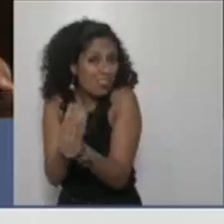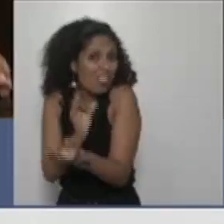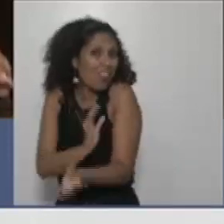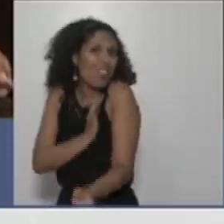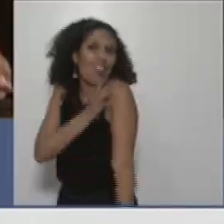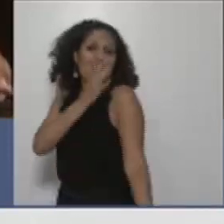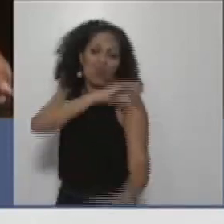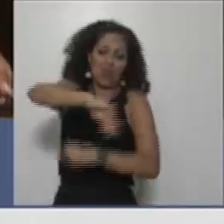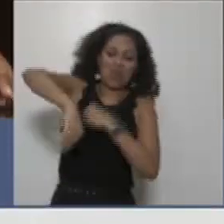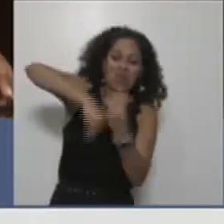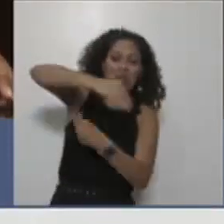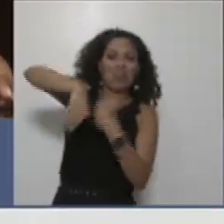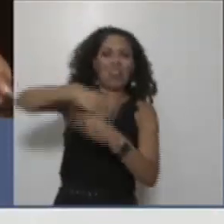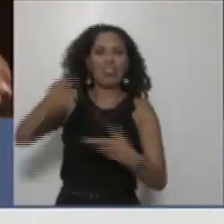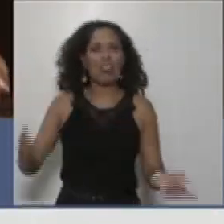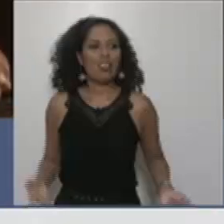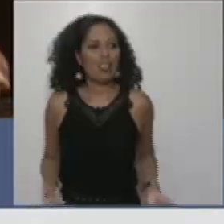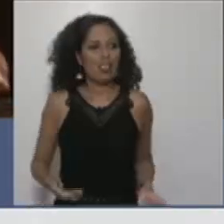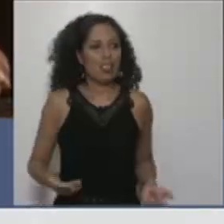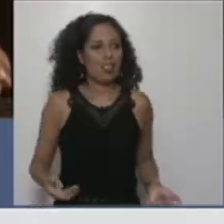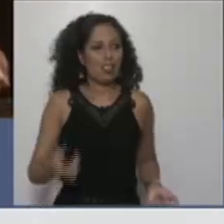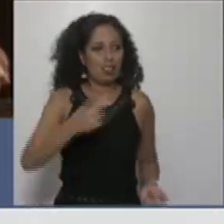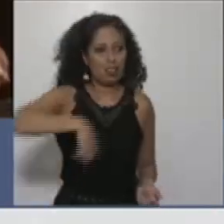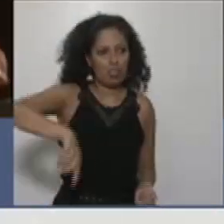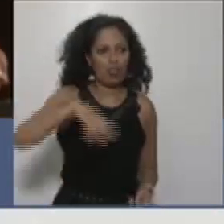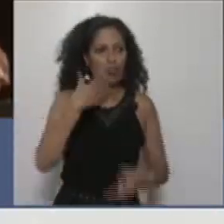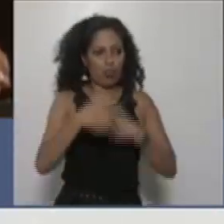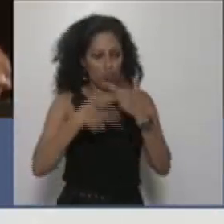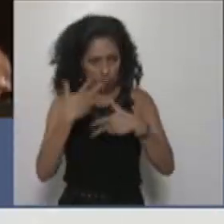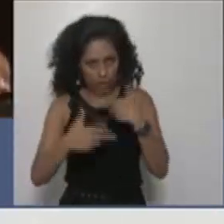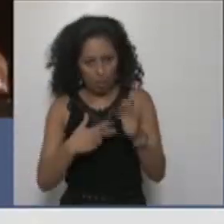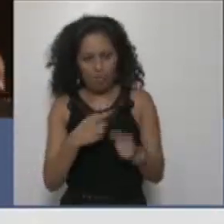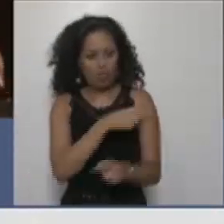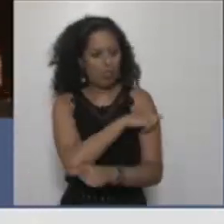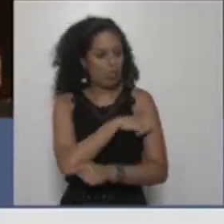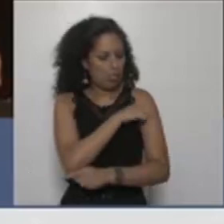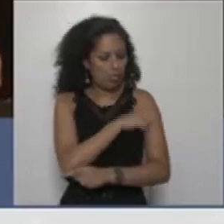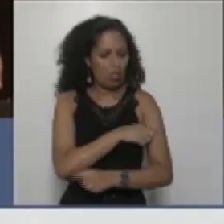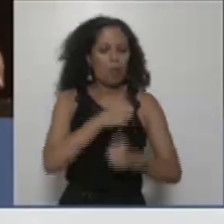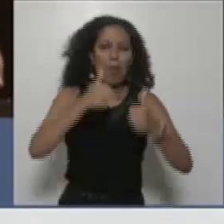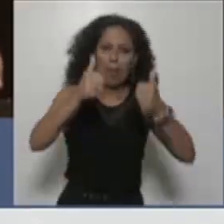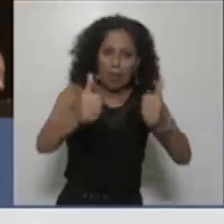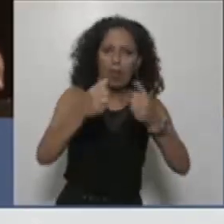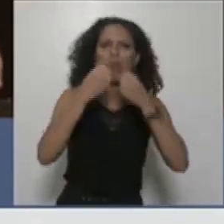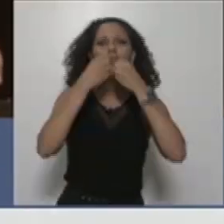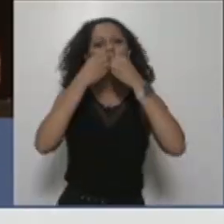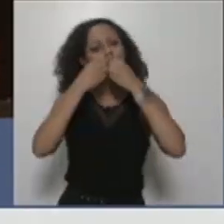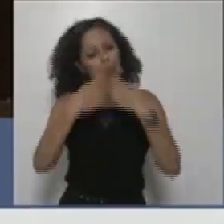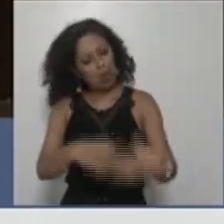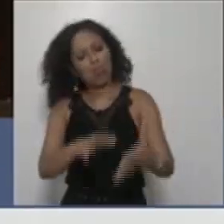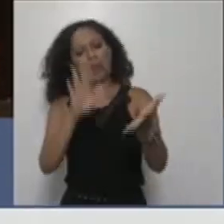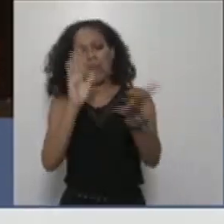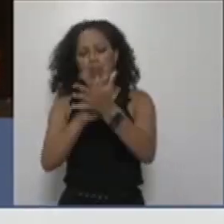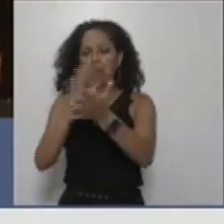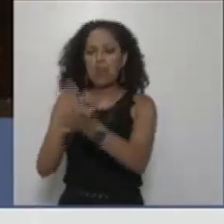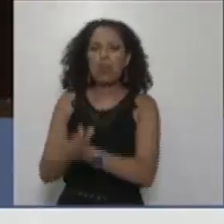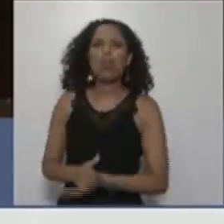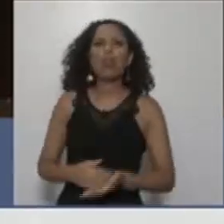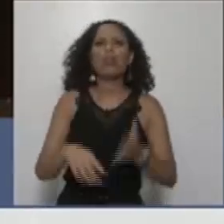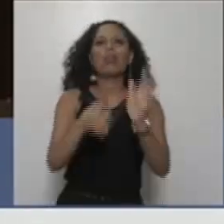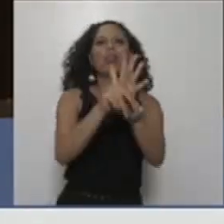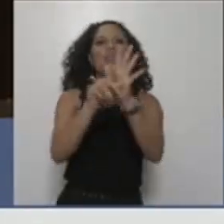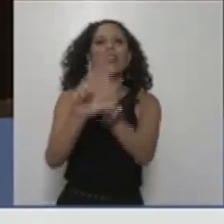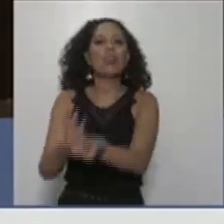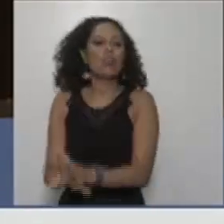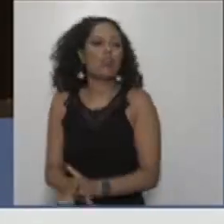precisa ser falado aqui. Acho que é valorizar a iniciativa da deputada Rejane, é um excelente projeto que